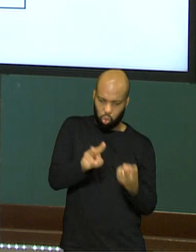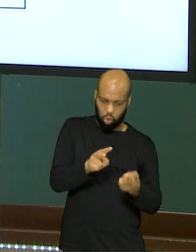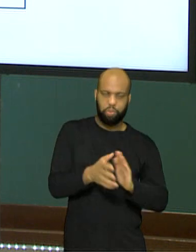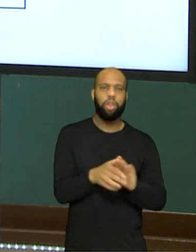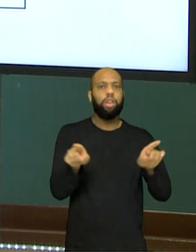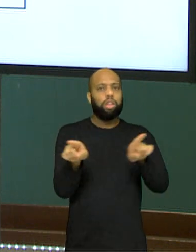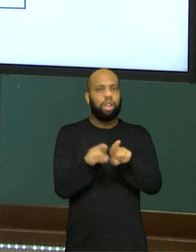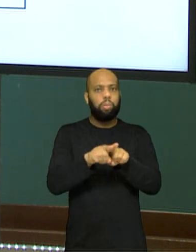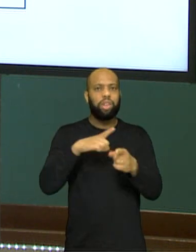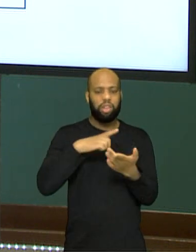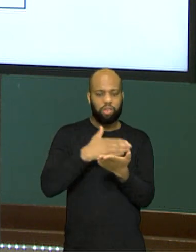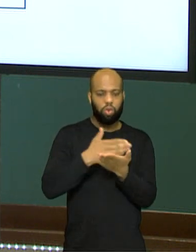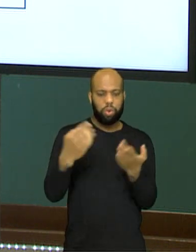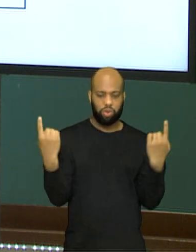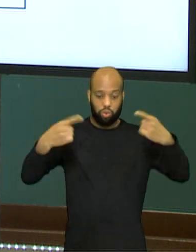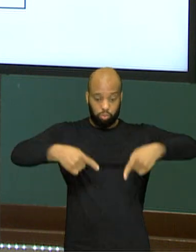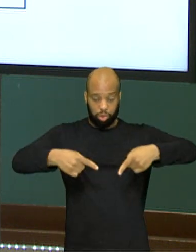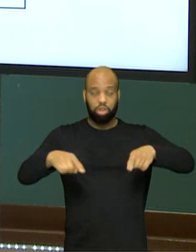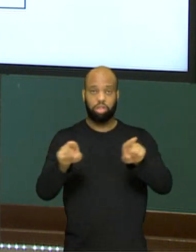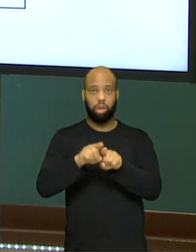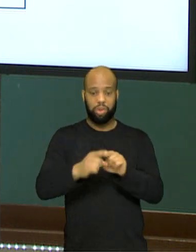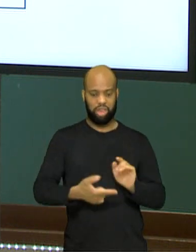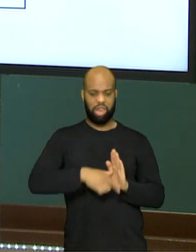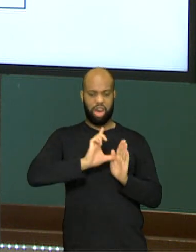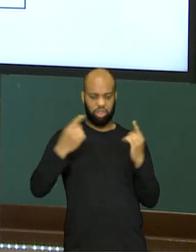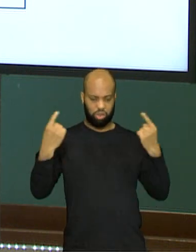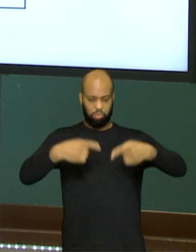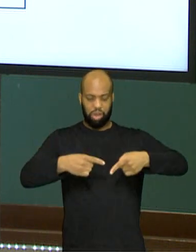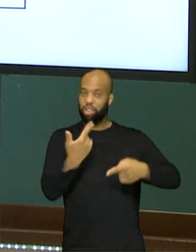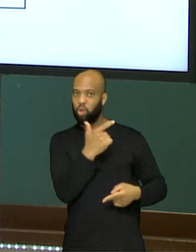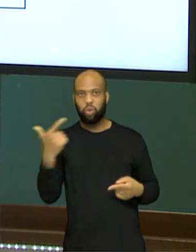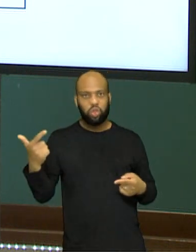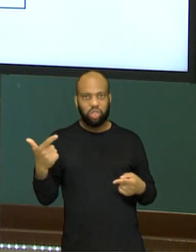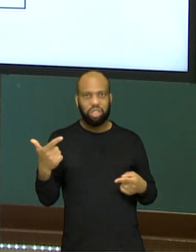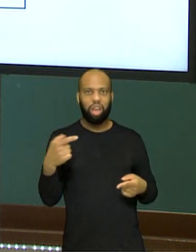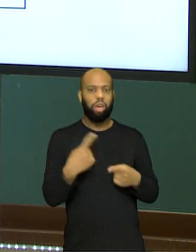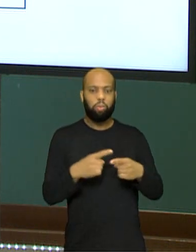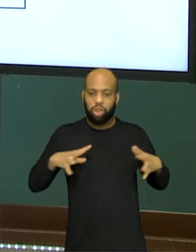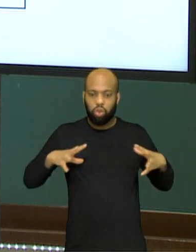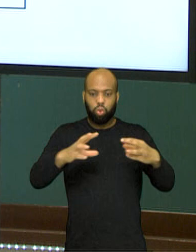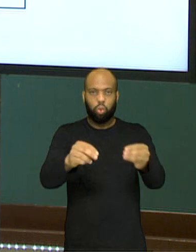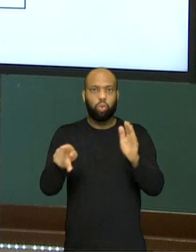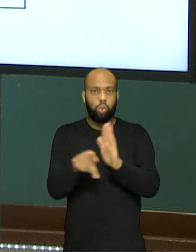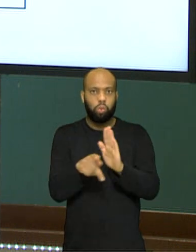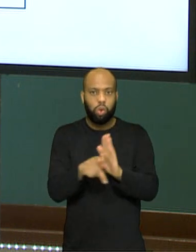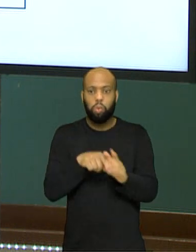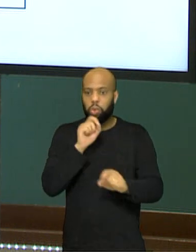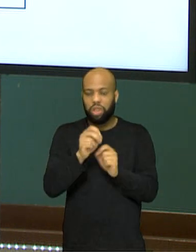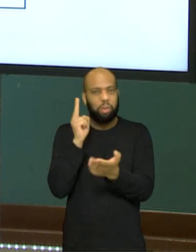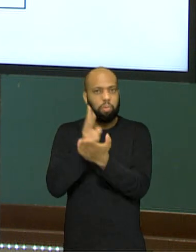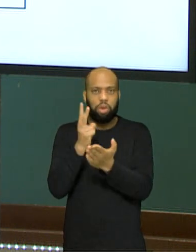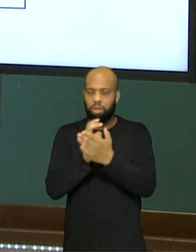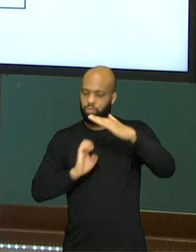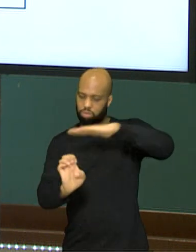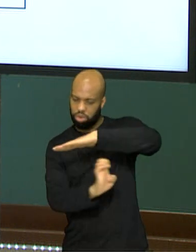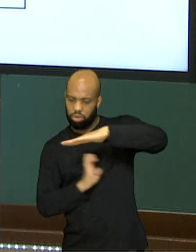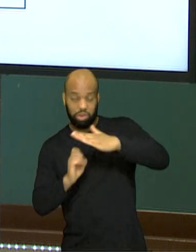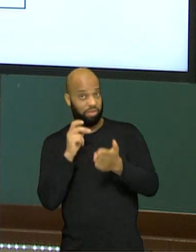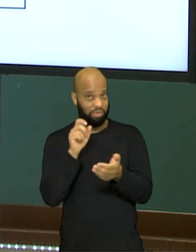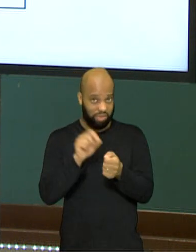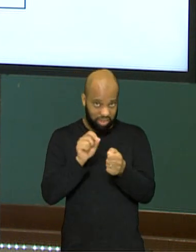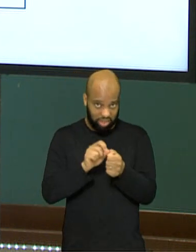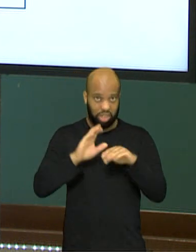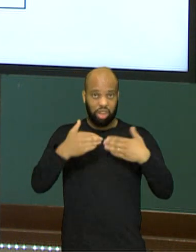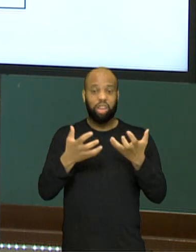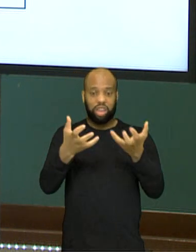Houve uma introdução da concorrência. Antes não existia concorrência. Tudo era feito pelas mesmas empresas. A